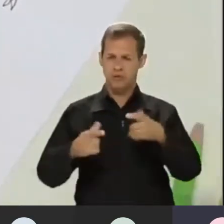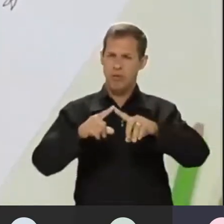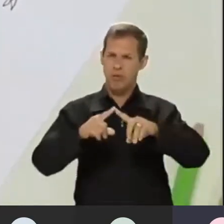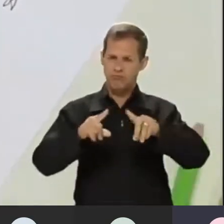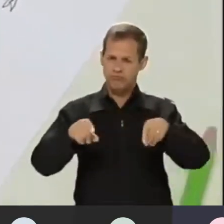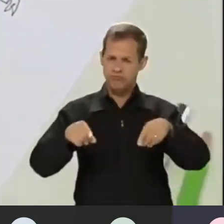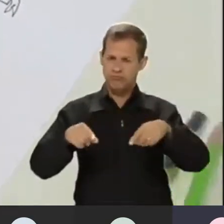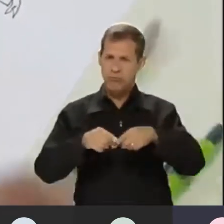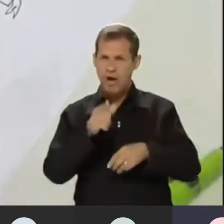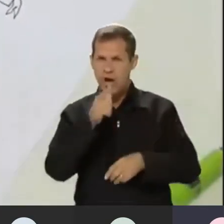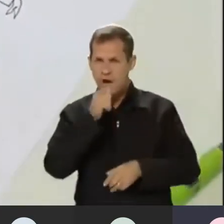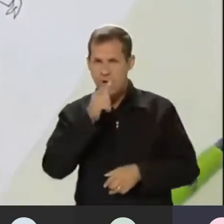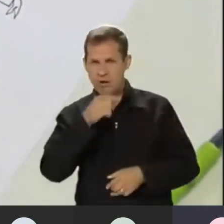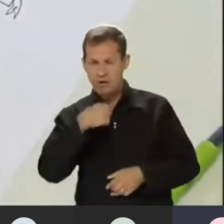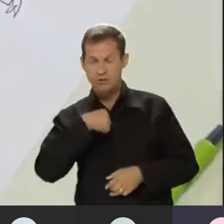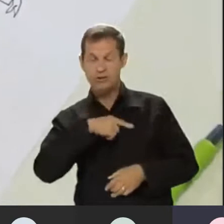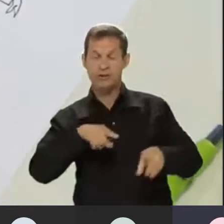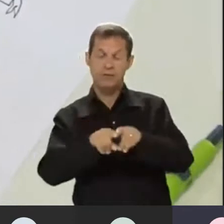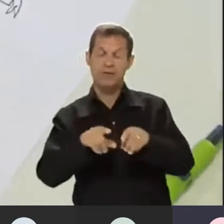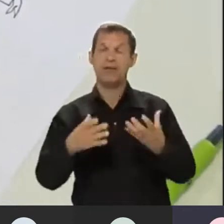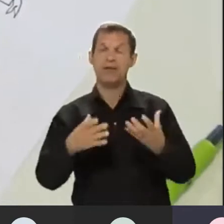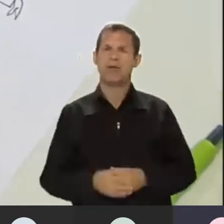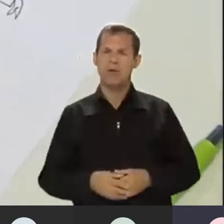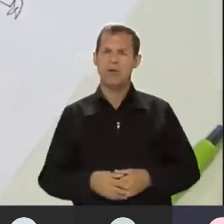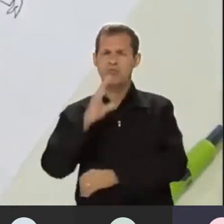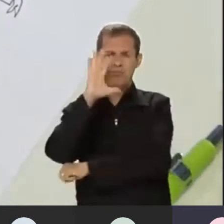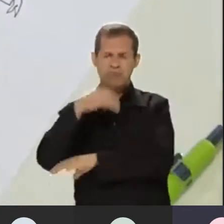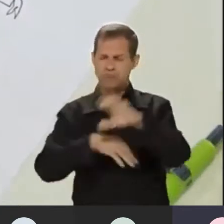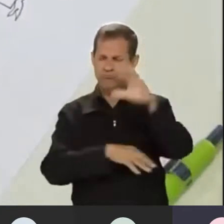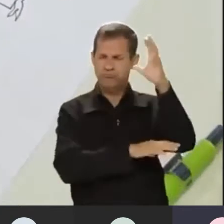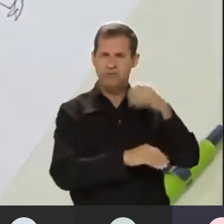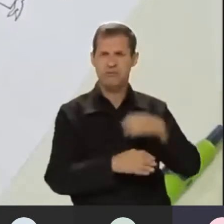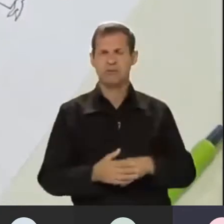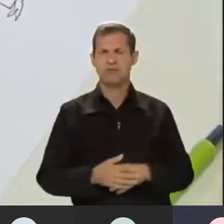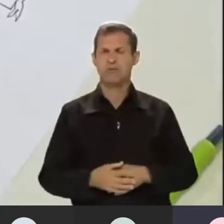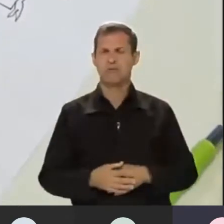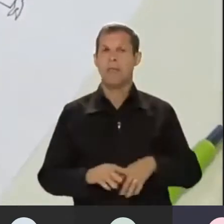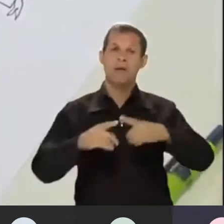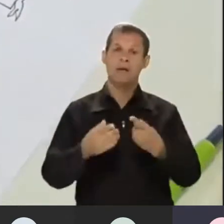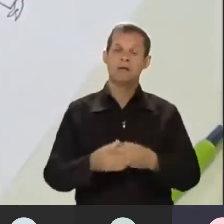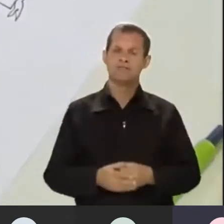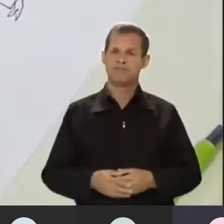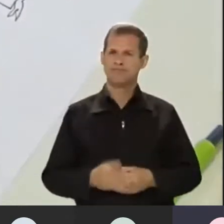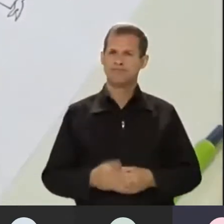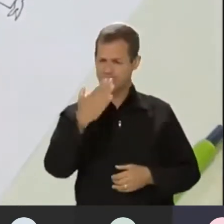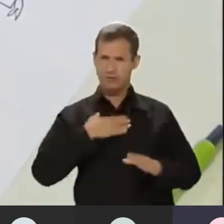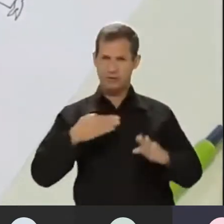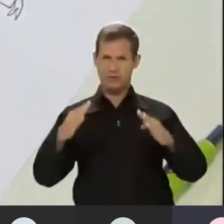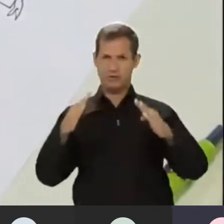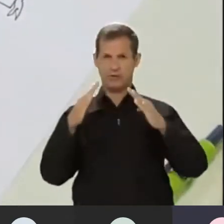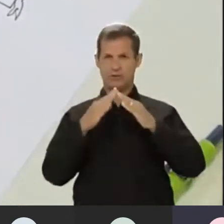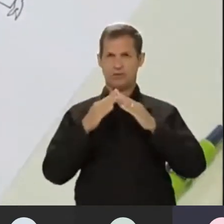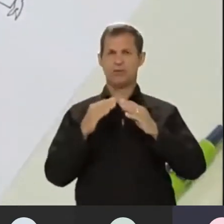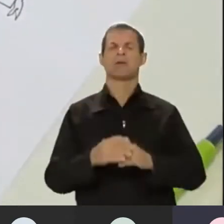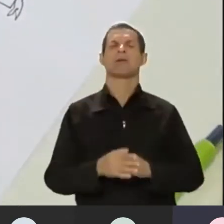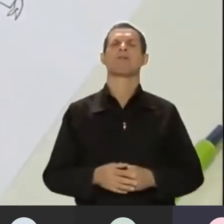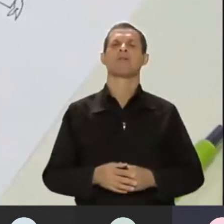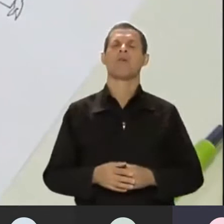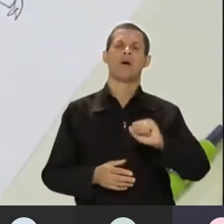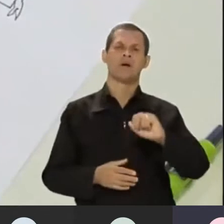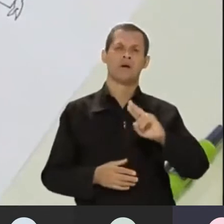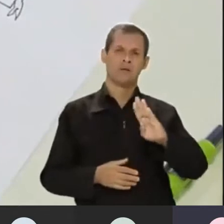Tá? Então, eu tenho aqui o espelho d'água, eu propus alguns arbustos aqui na parte de frente da minha casa.